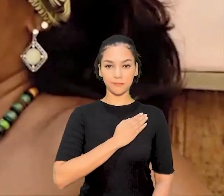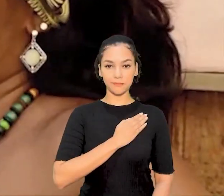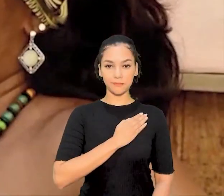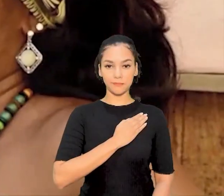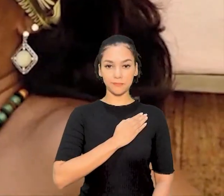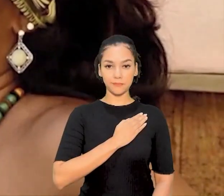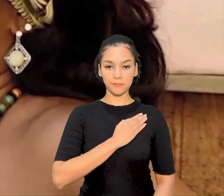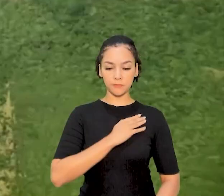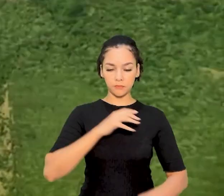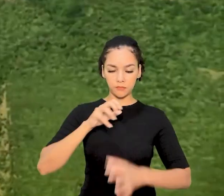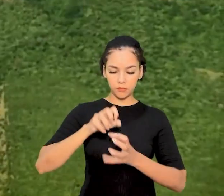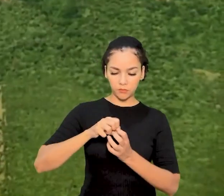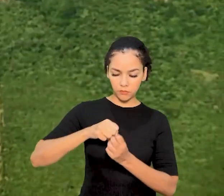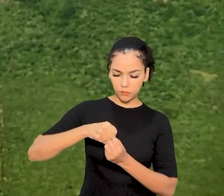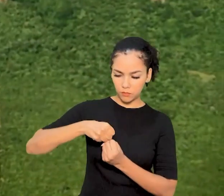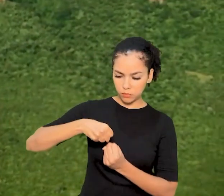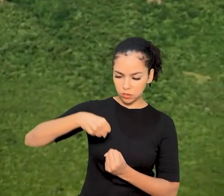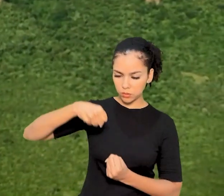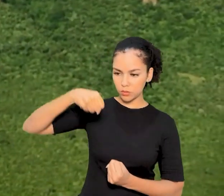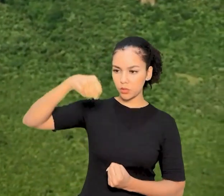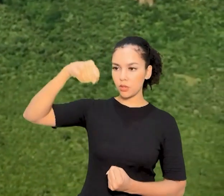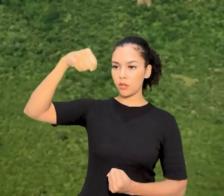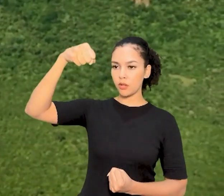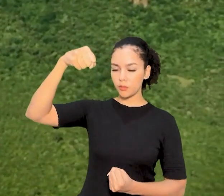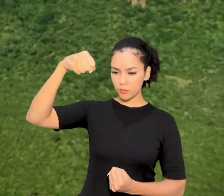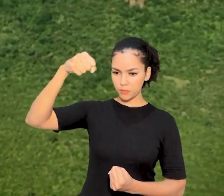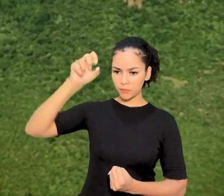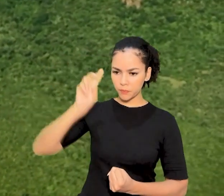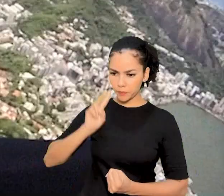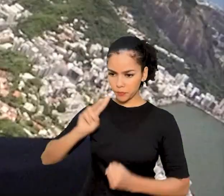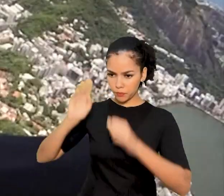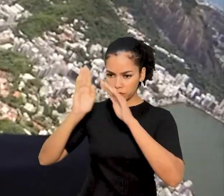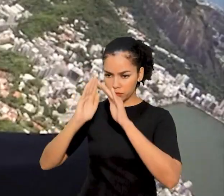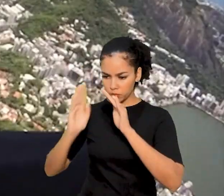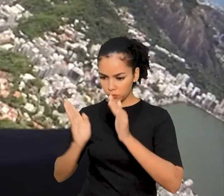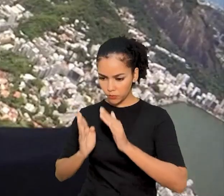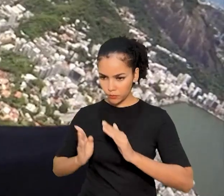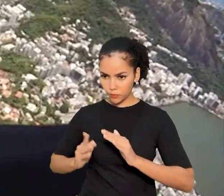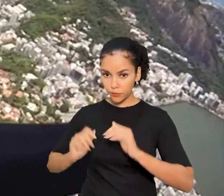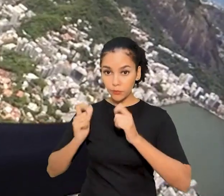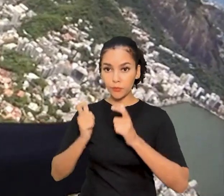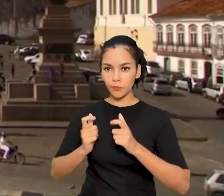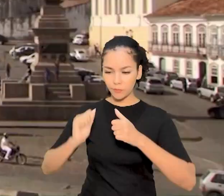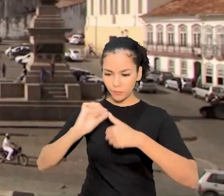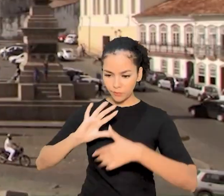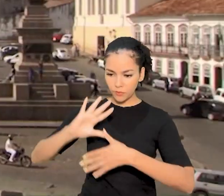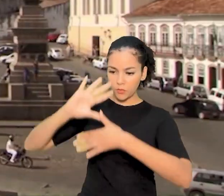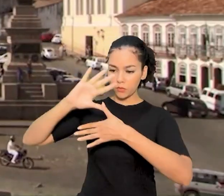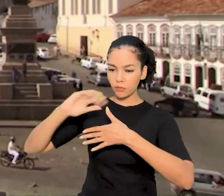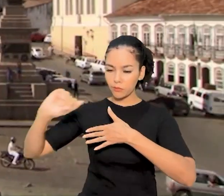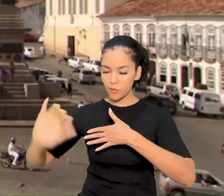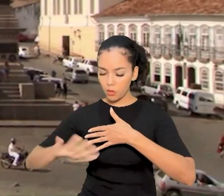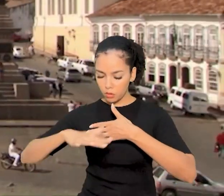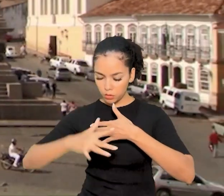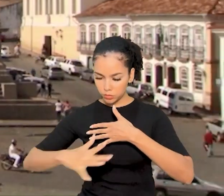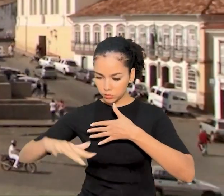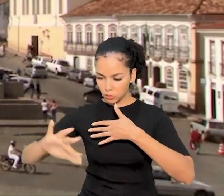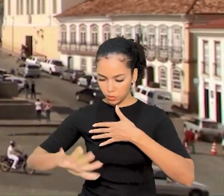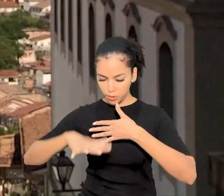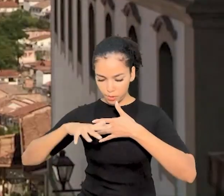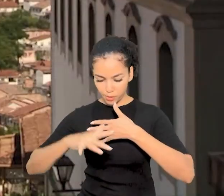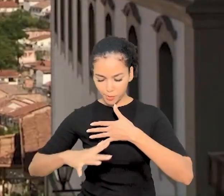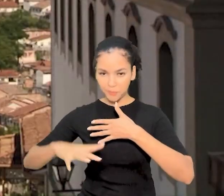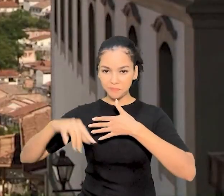deitado eternamente nesse esplêndido ao som do mar a luz do céu profundo